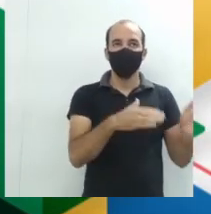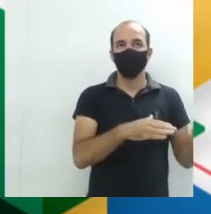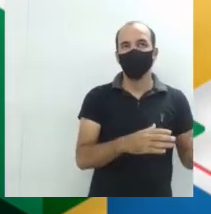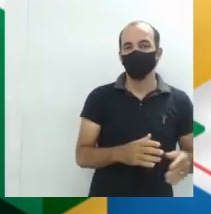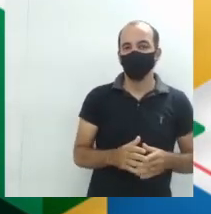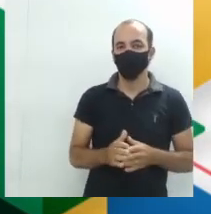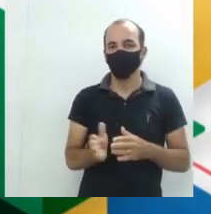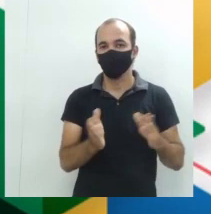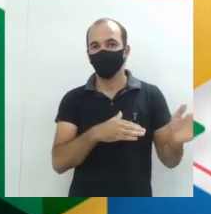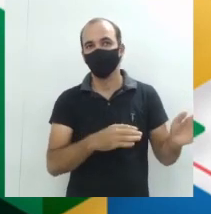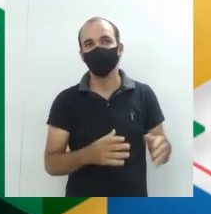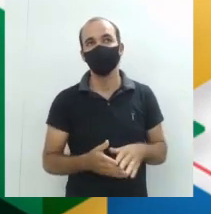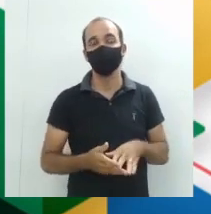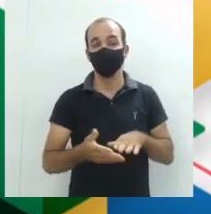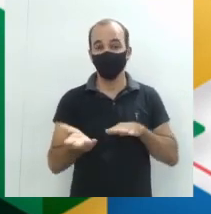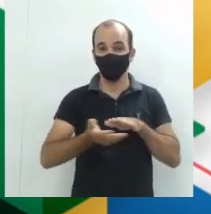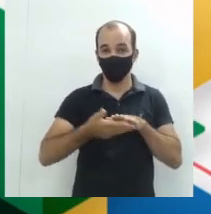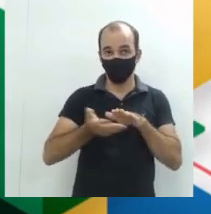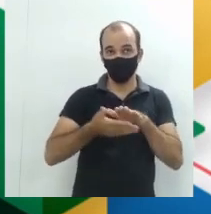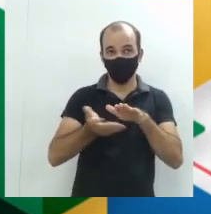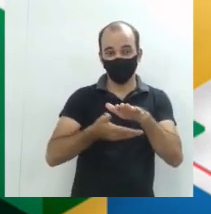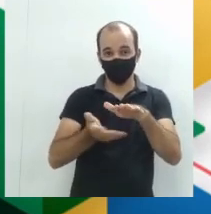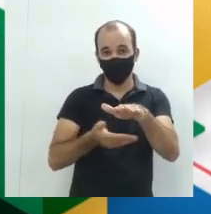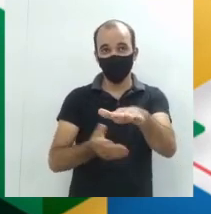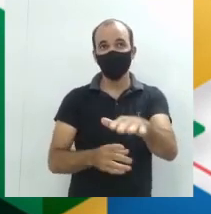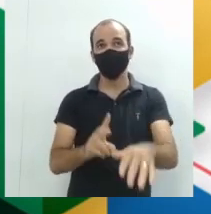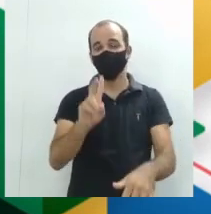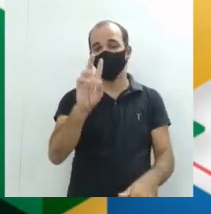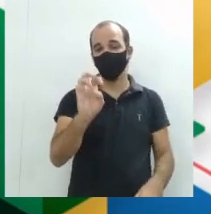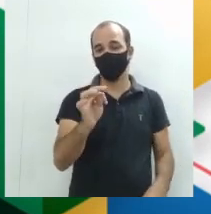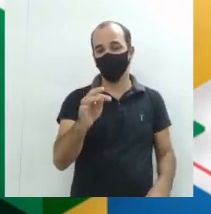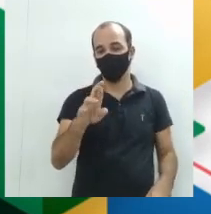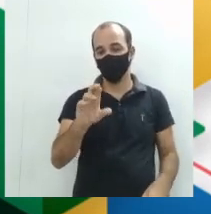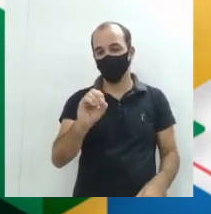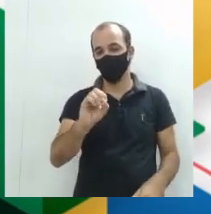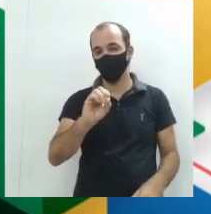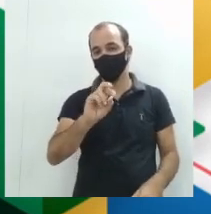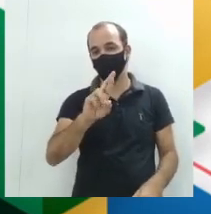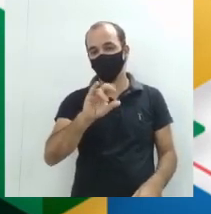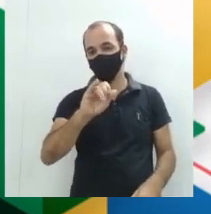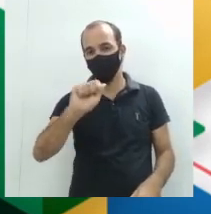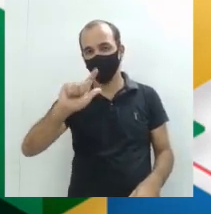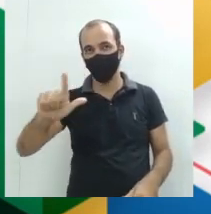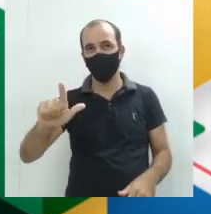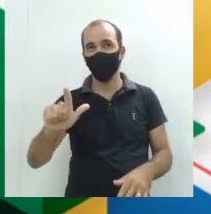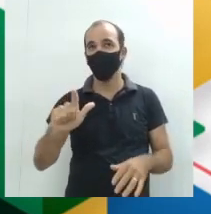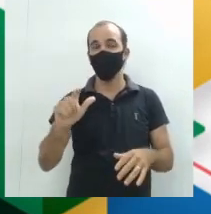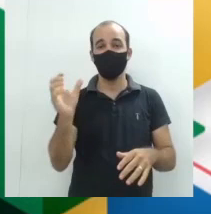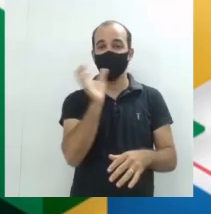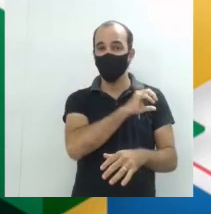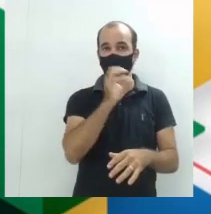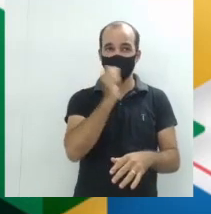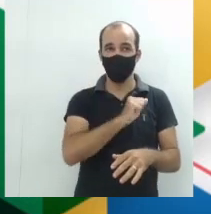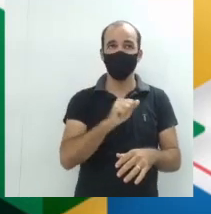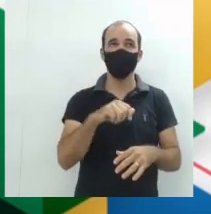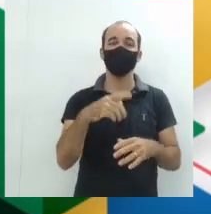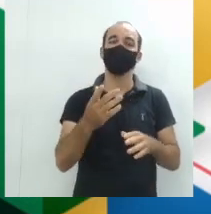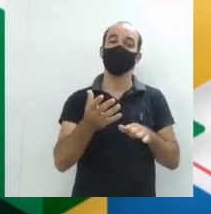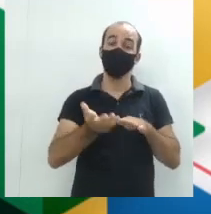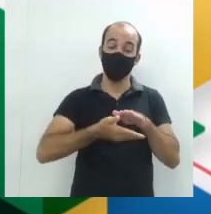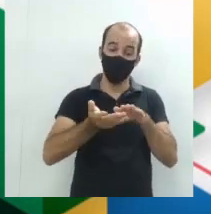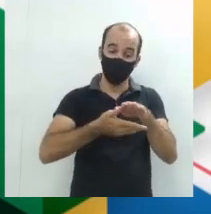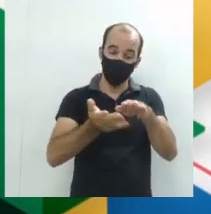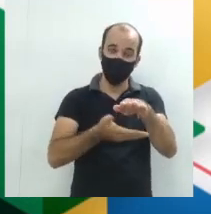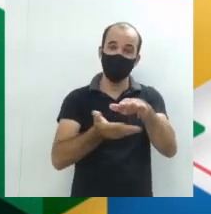instantânea. A aceleração serve para medir a variação da velocidade. A velocidade pode variar